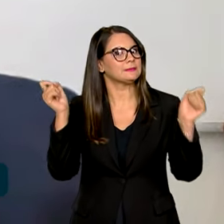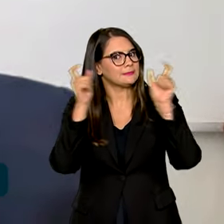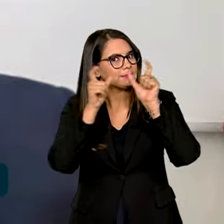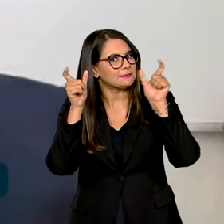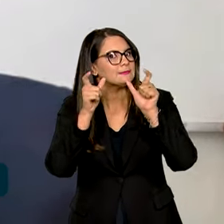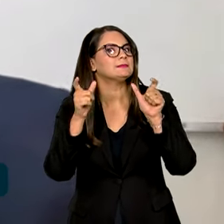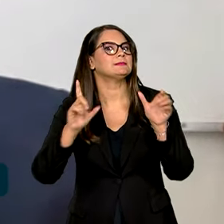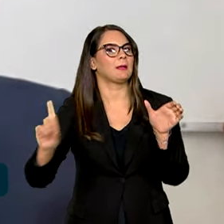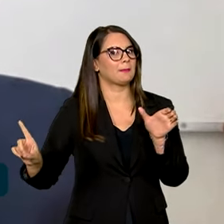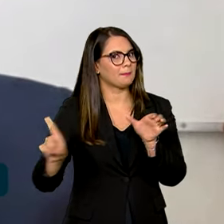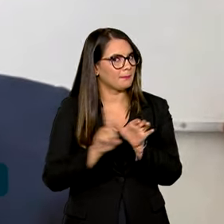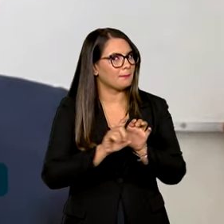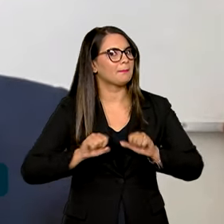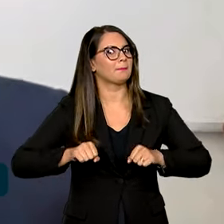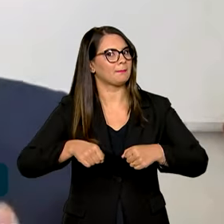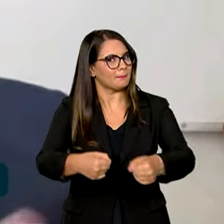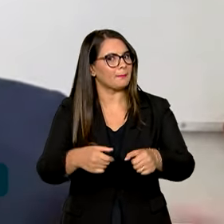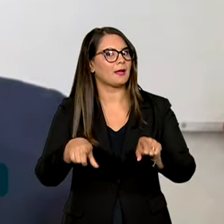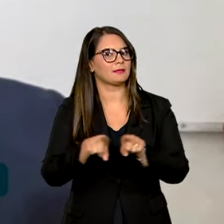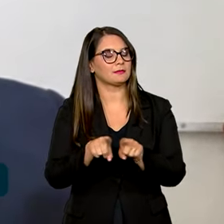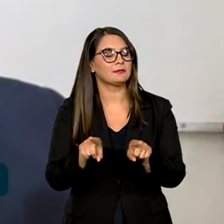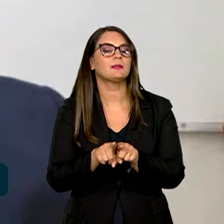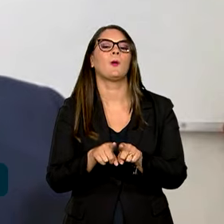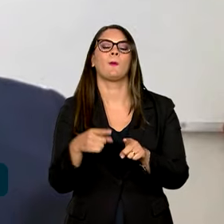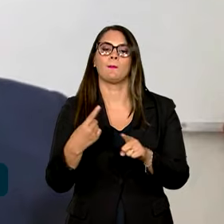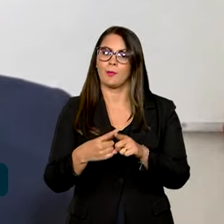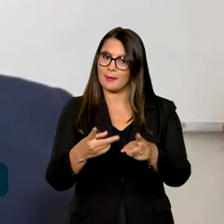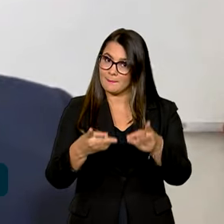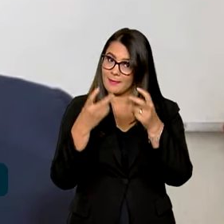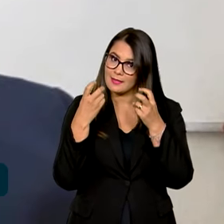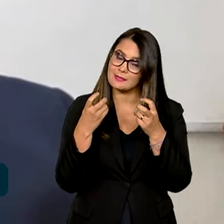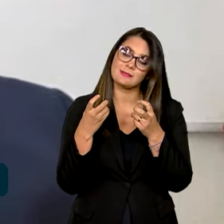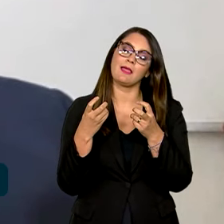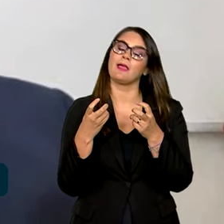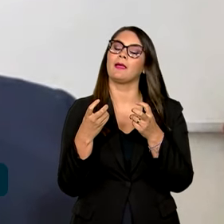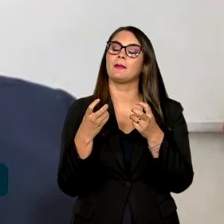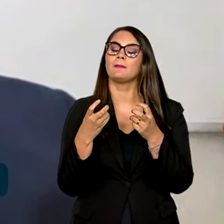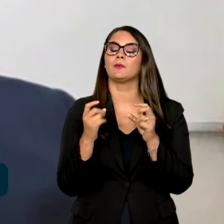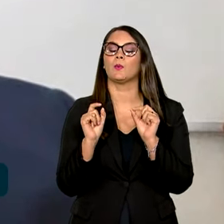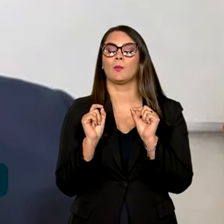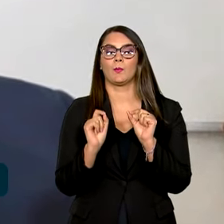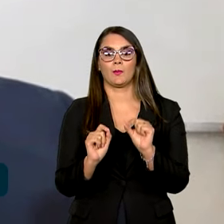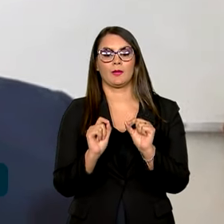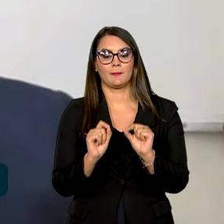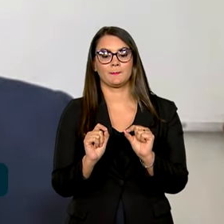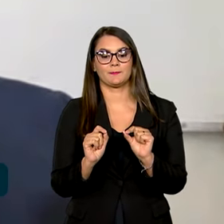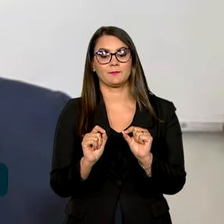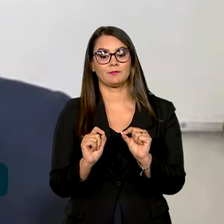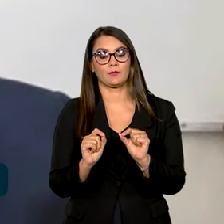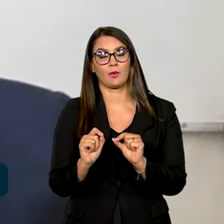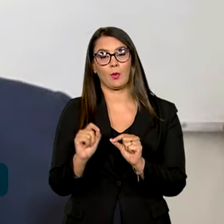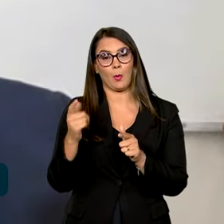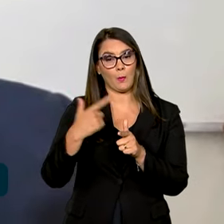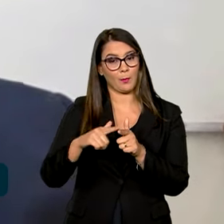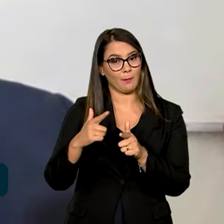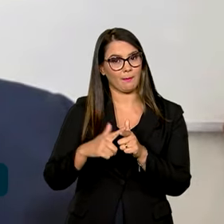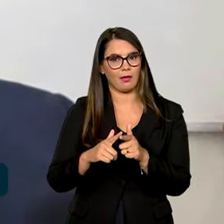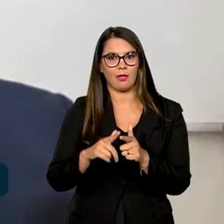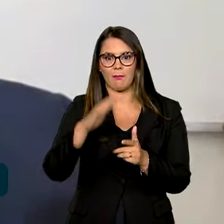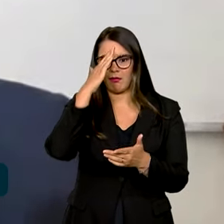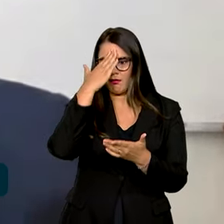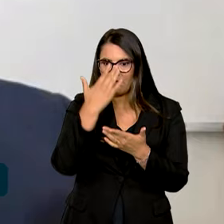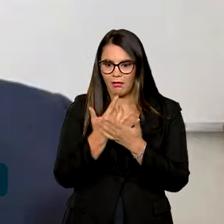integrado nesse esforço porque tá percebendo eles que percebem na ponta eh o quanto essa esse transtorno em jogo tá já